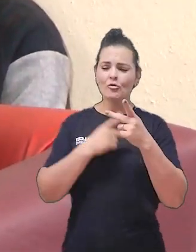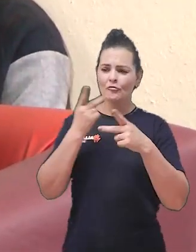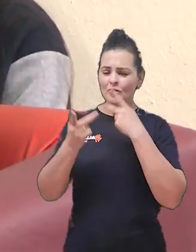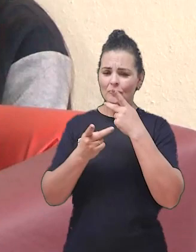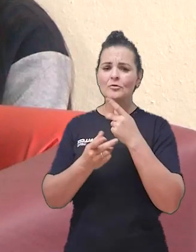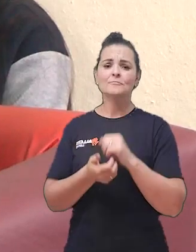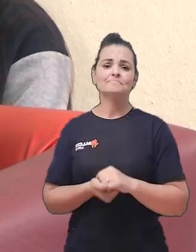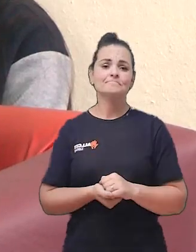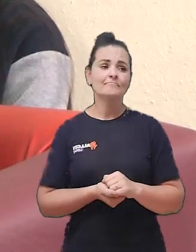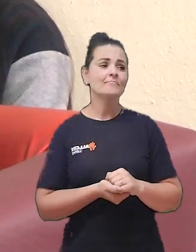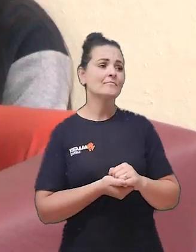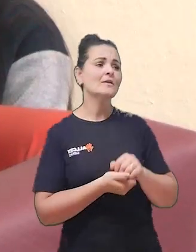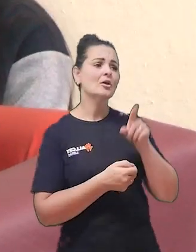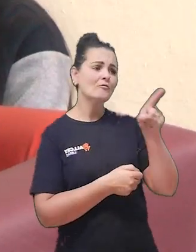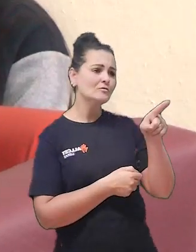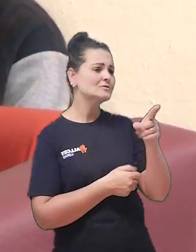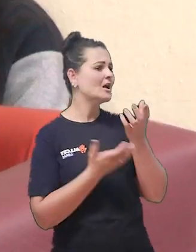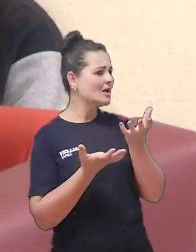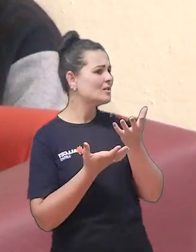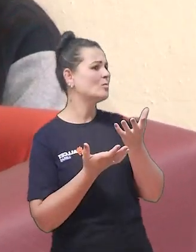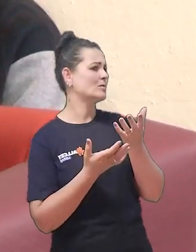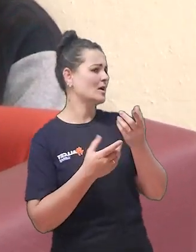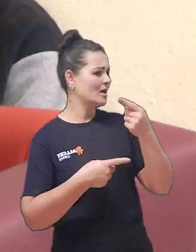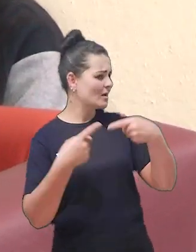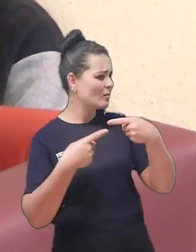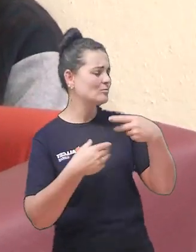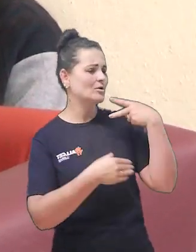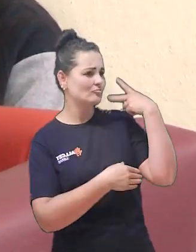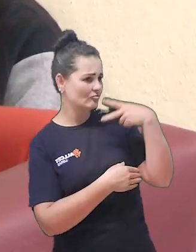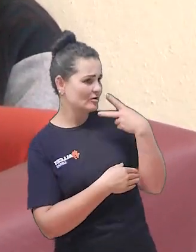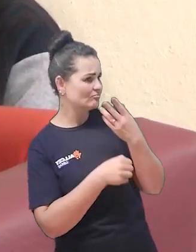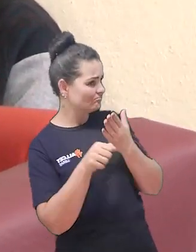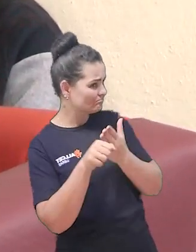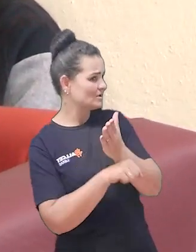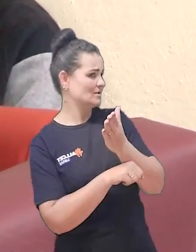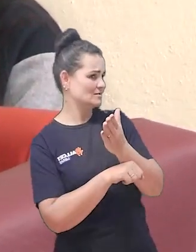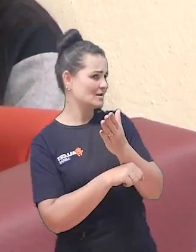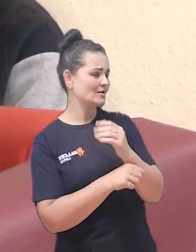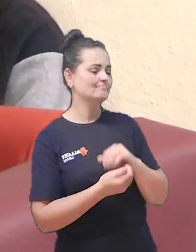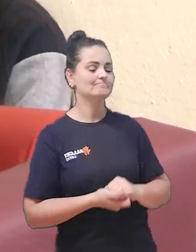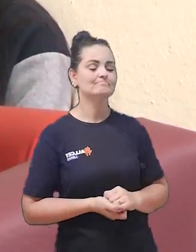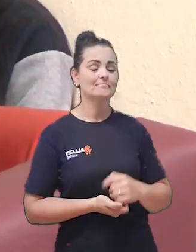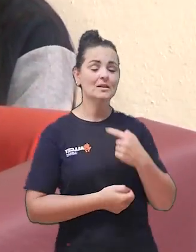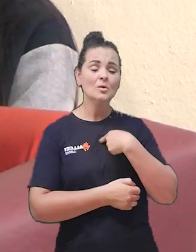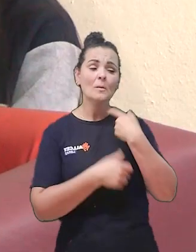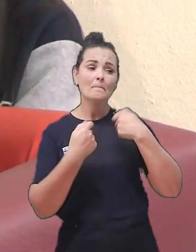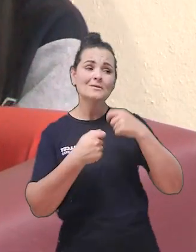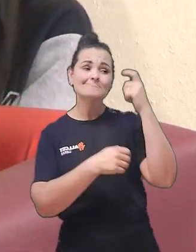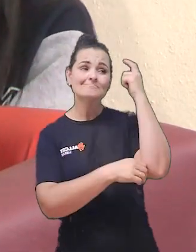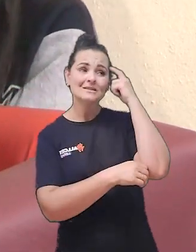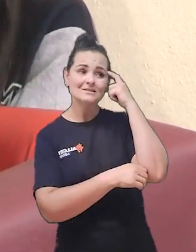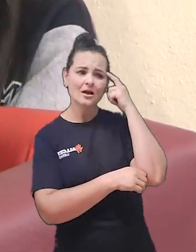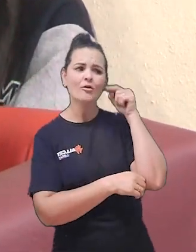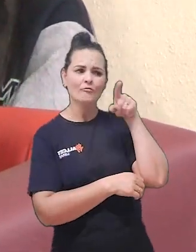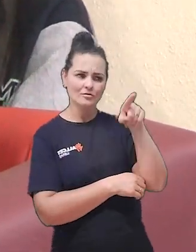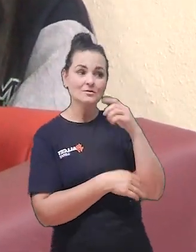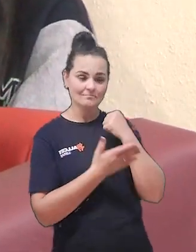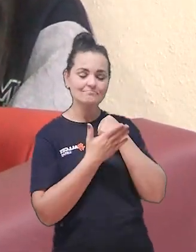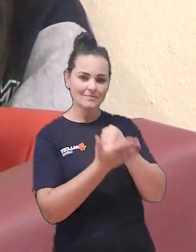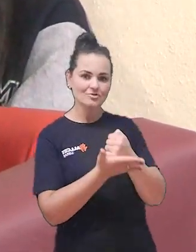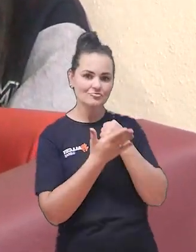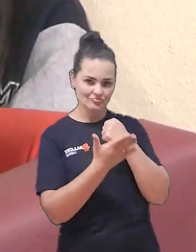Eu disse para ele, olha, Jonathan, preciso pensar, mas vocês me